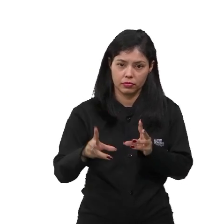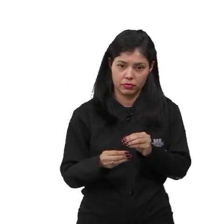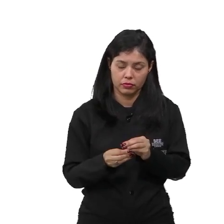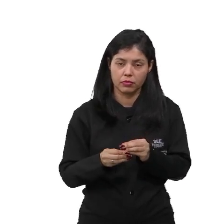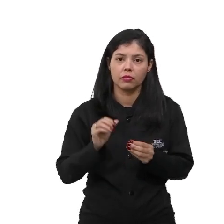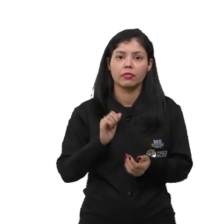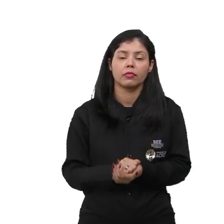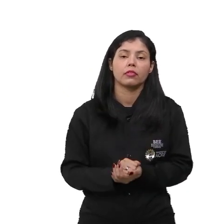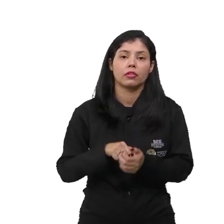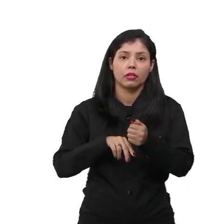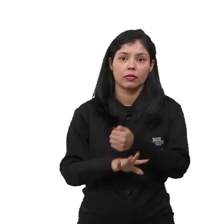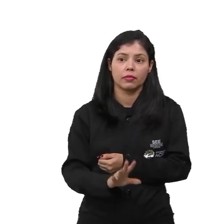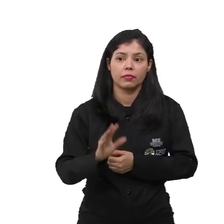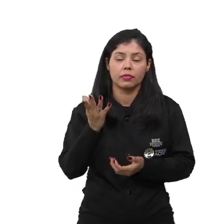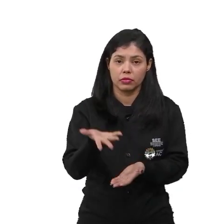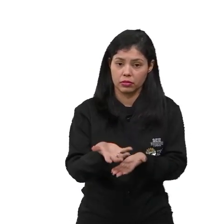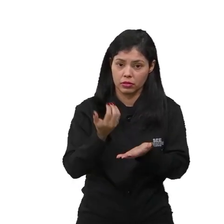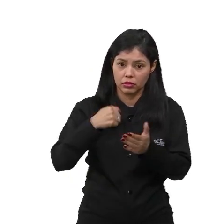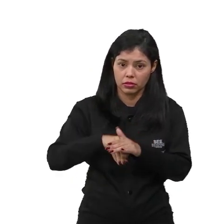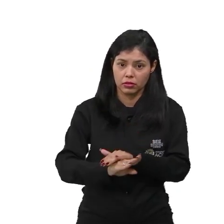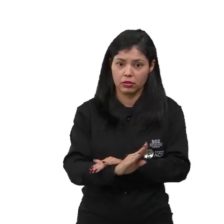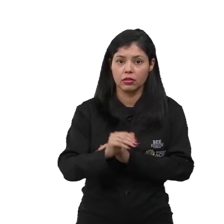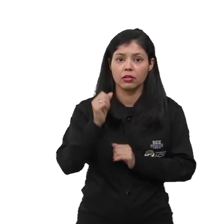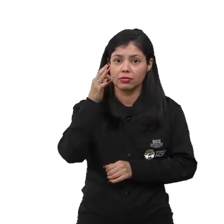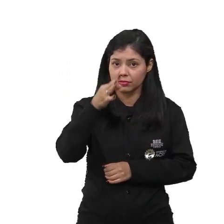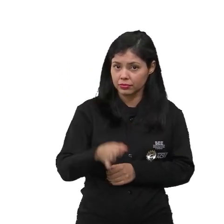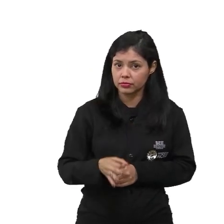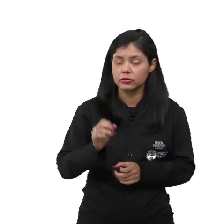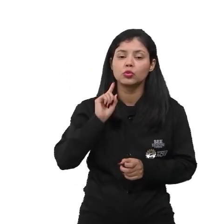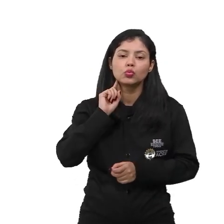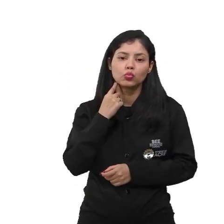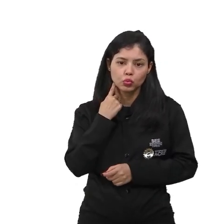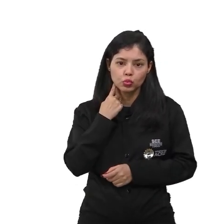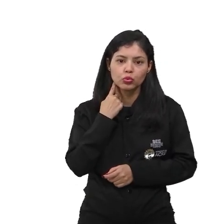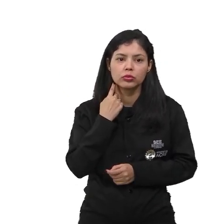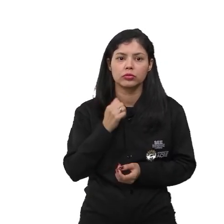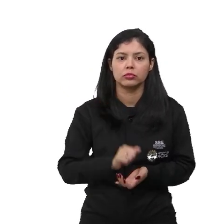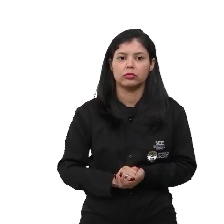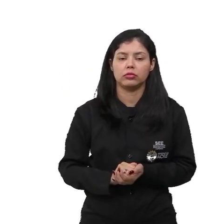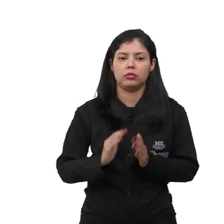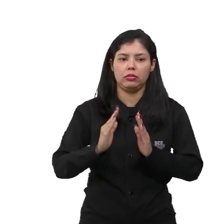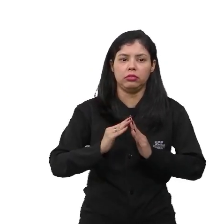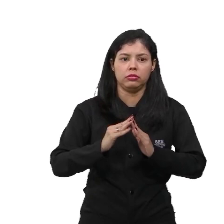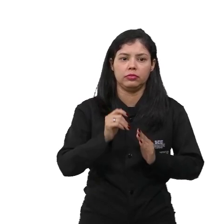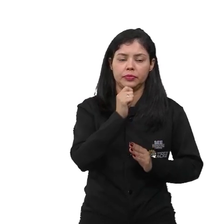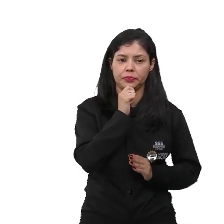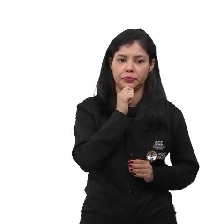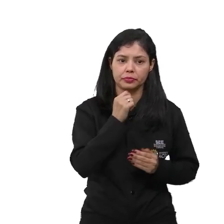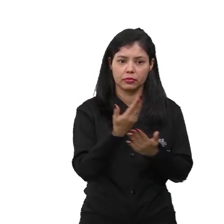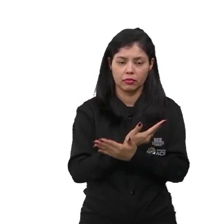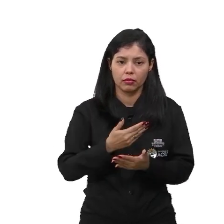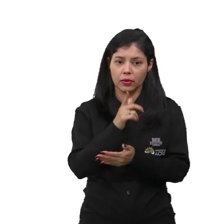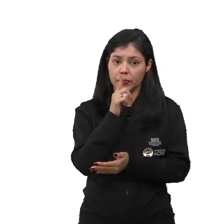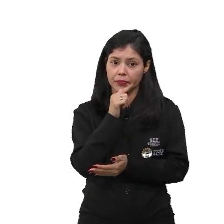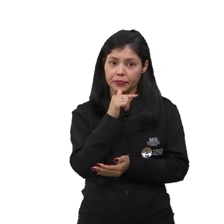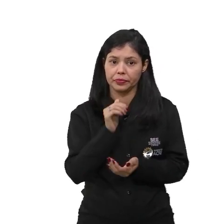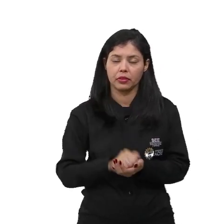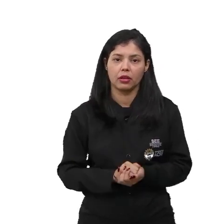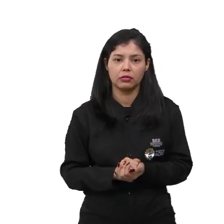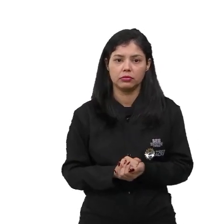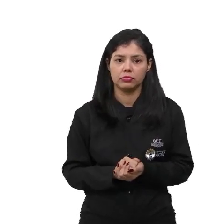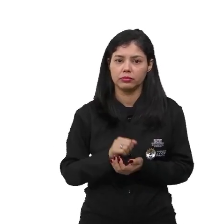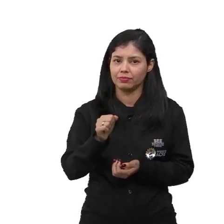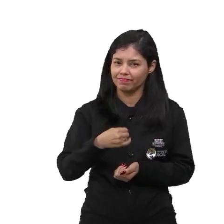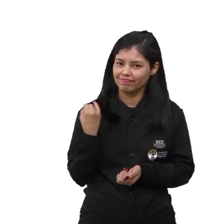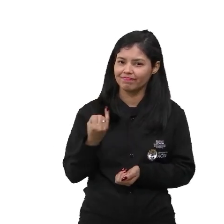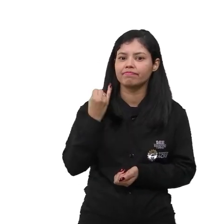rede de esgoto, a coleta e a destinação adequada ali do lixo doméstico, né? O tratamento da água, gente, isso